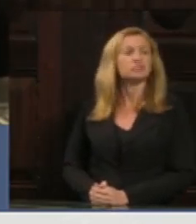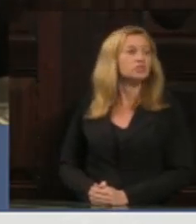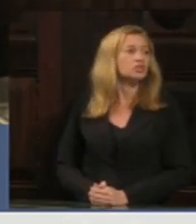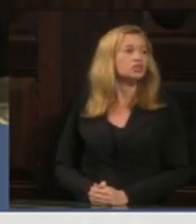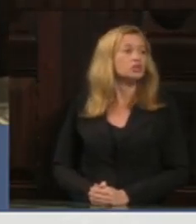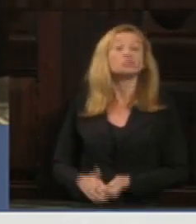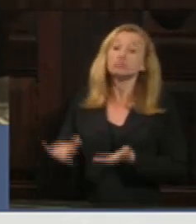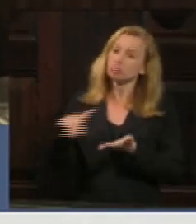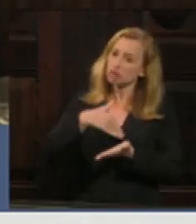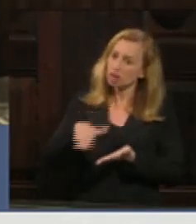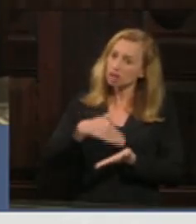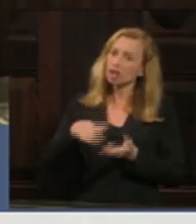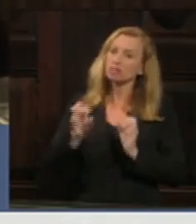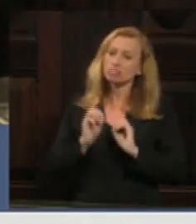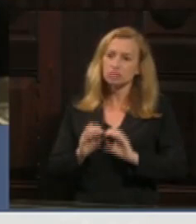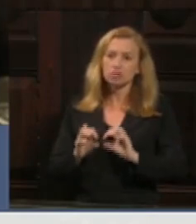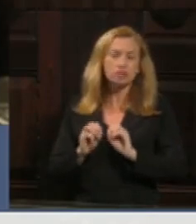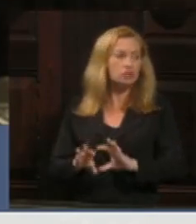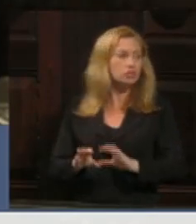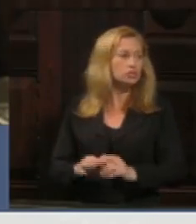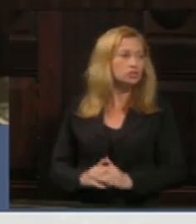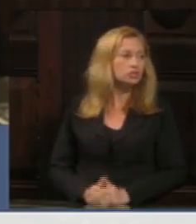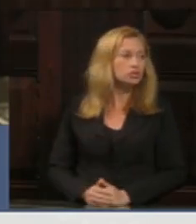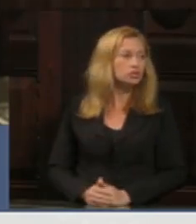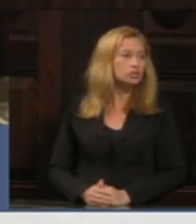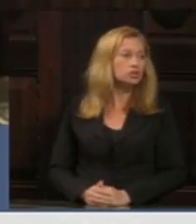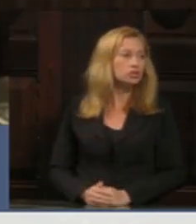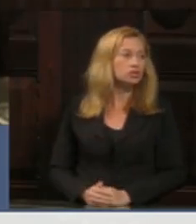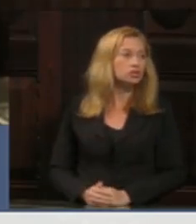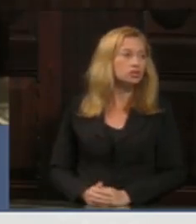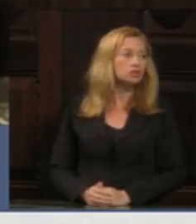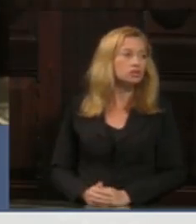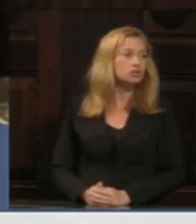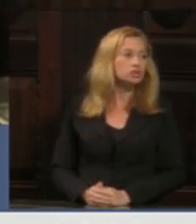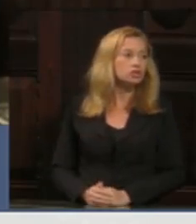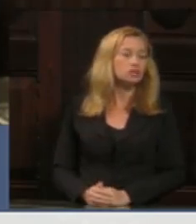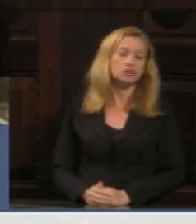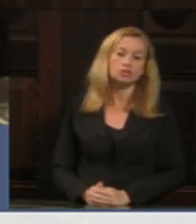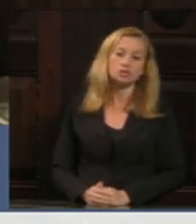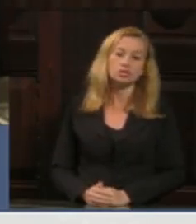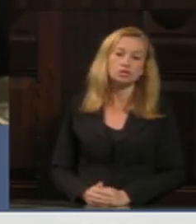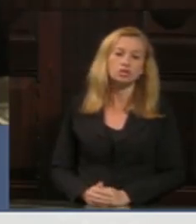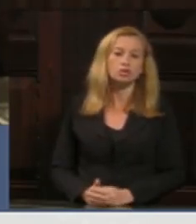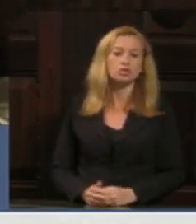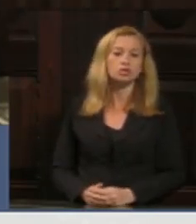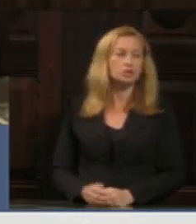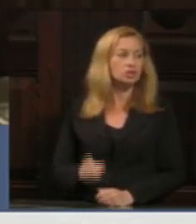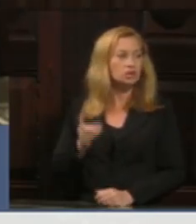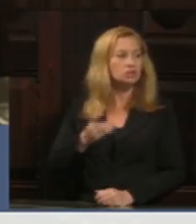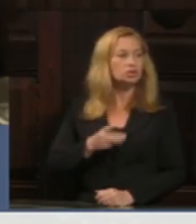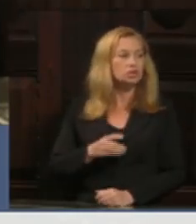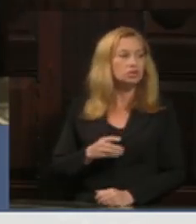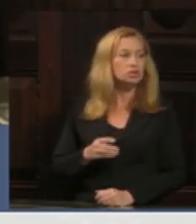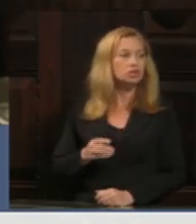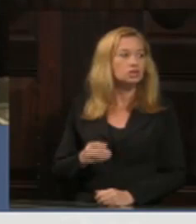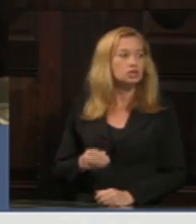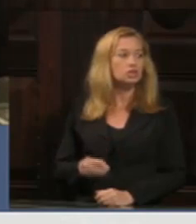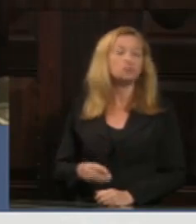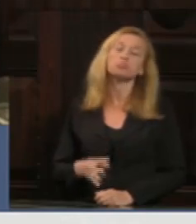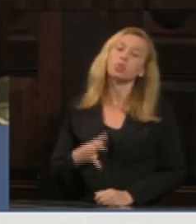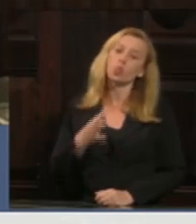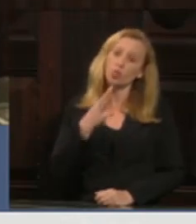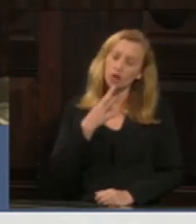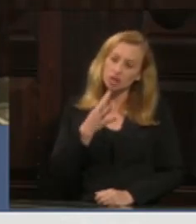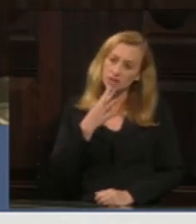um secretário de Educação, afinal de contas, deputado Chico Machado, deputado Gustavo Schmidt, afinal de contas,